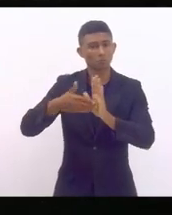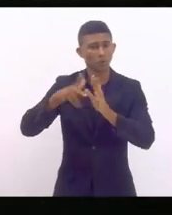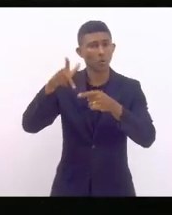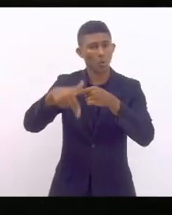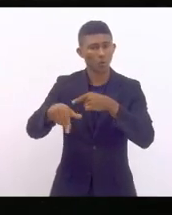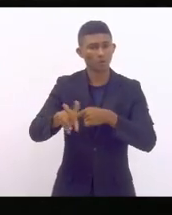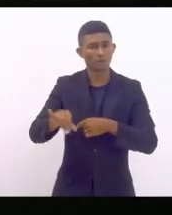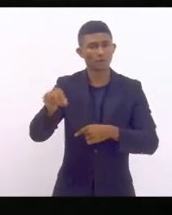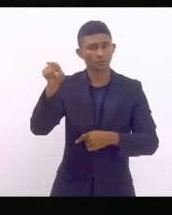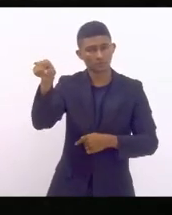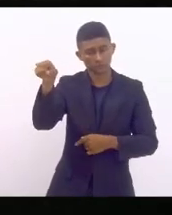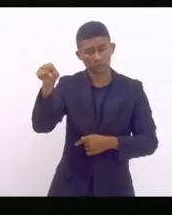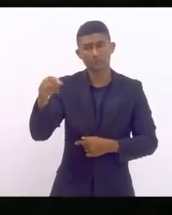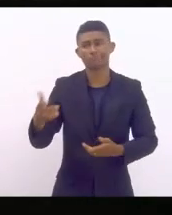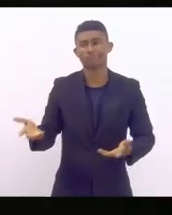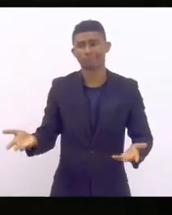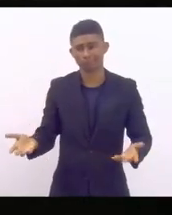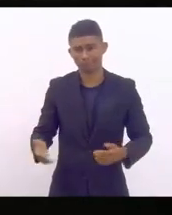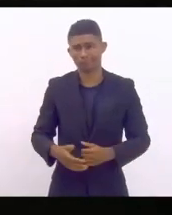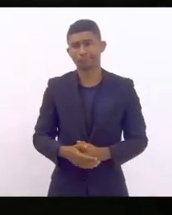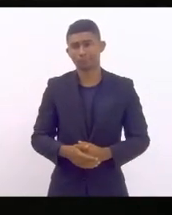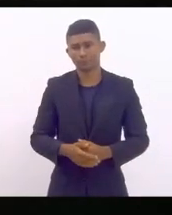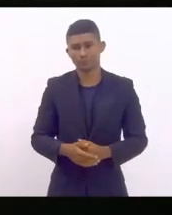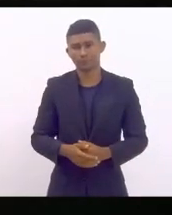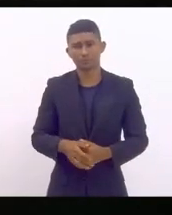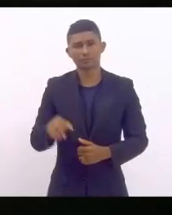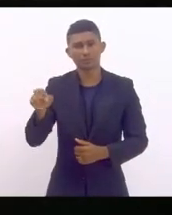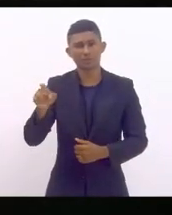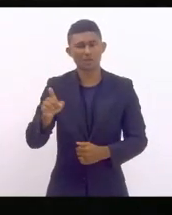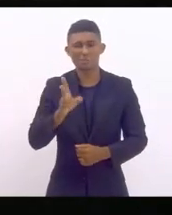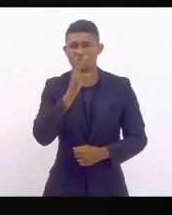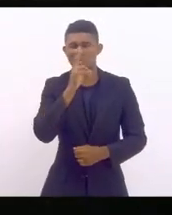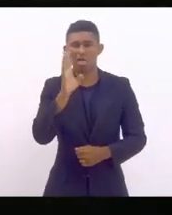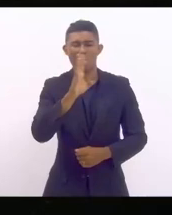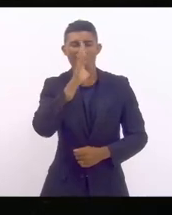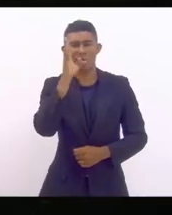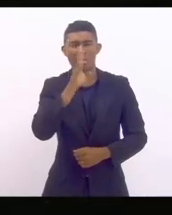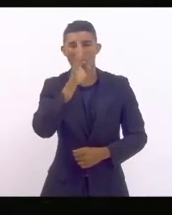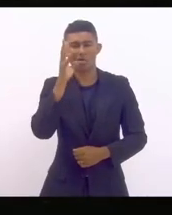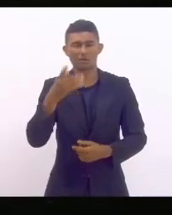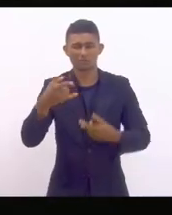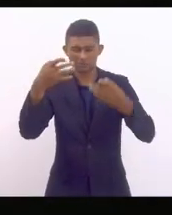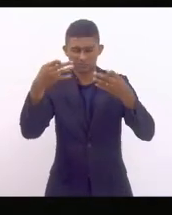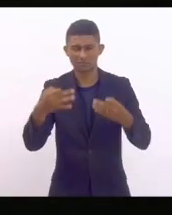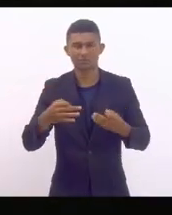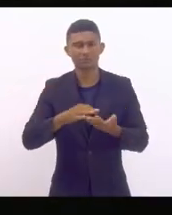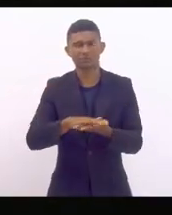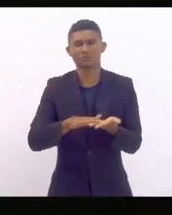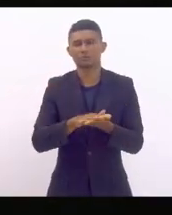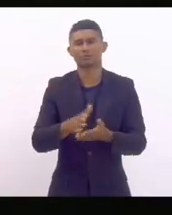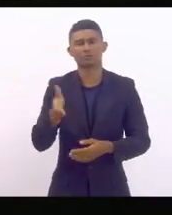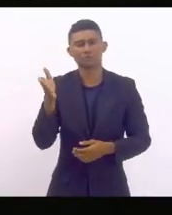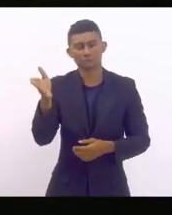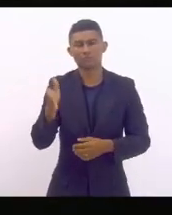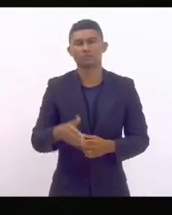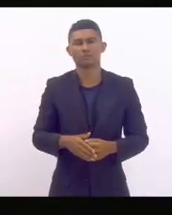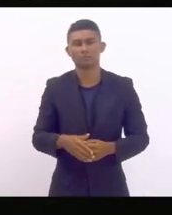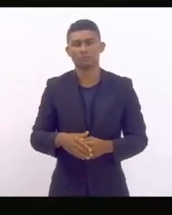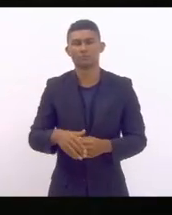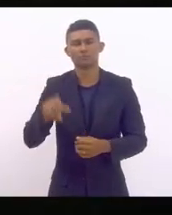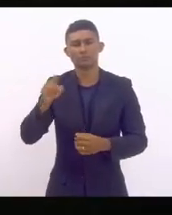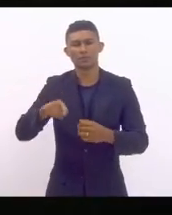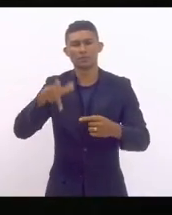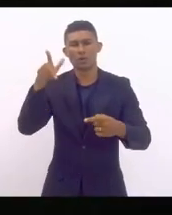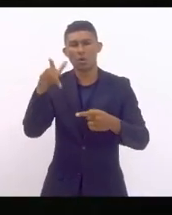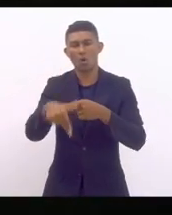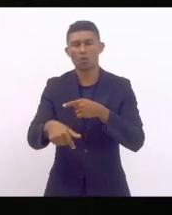e que se pretende fazer de forma totalmente justificada em junta que são os cortes